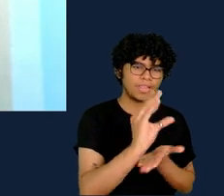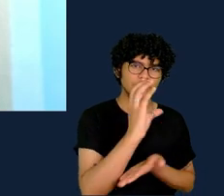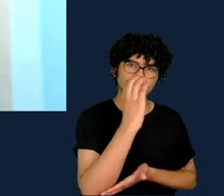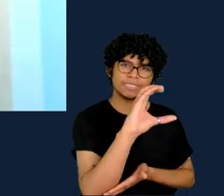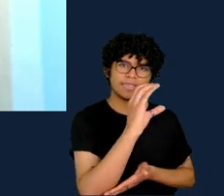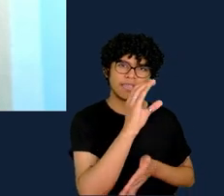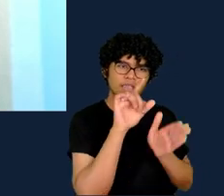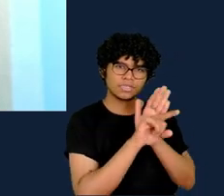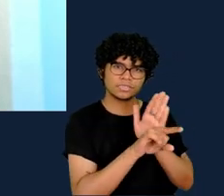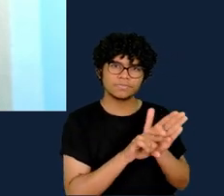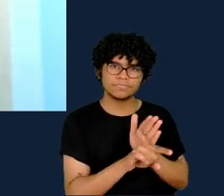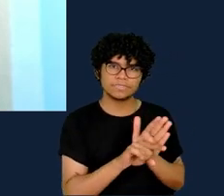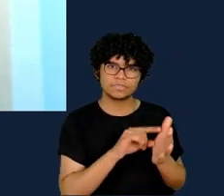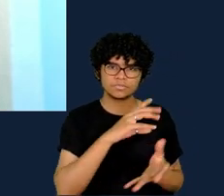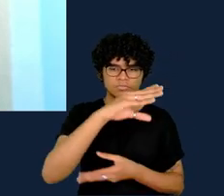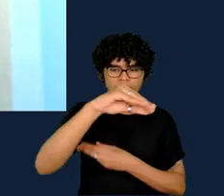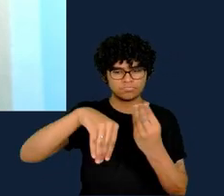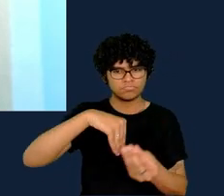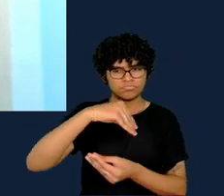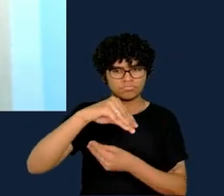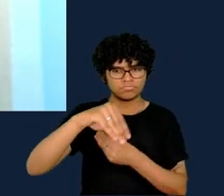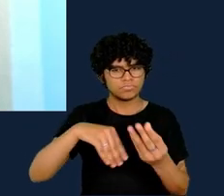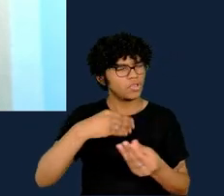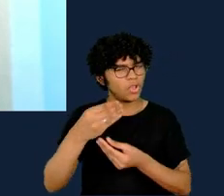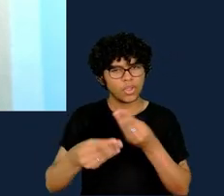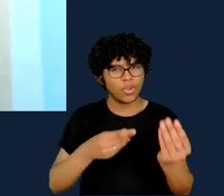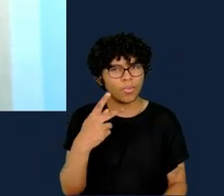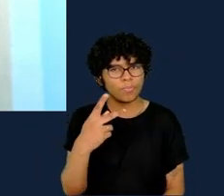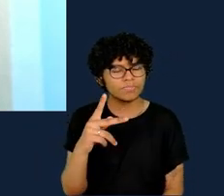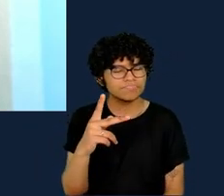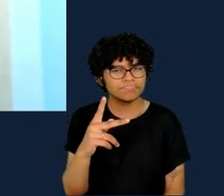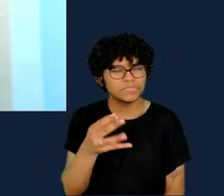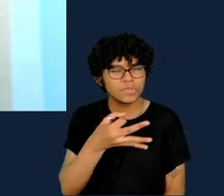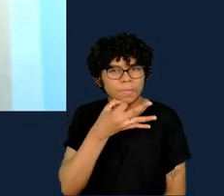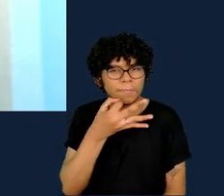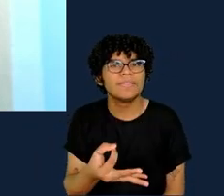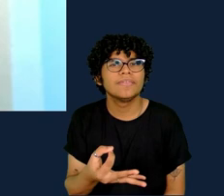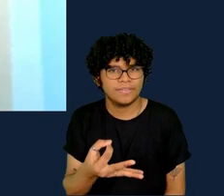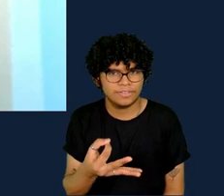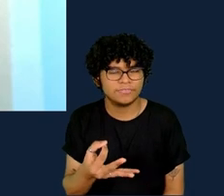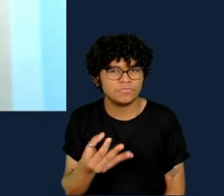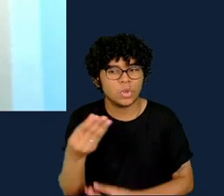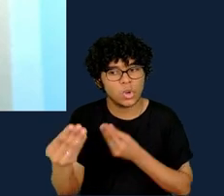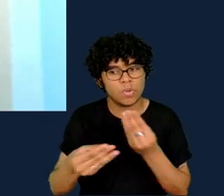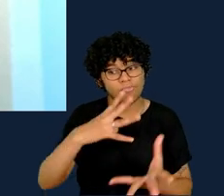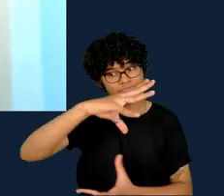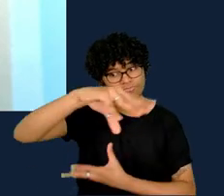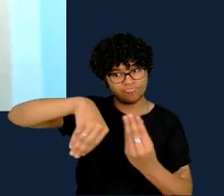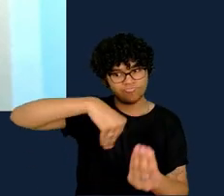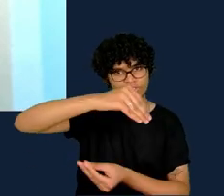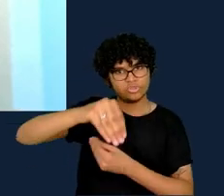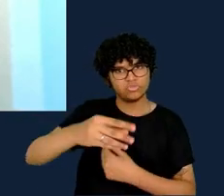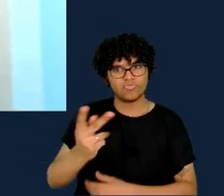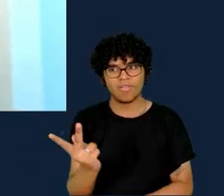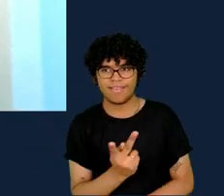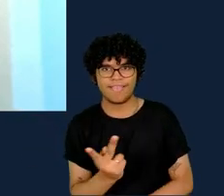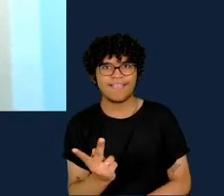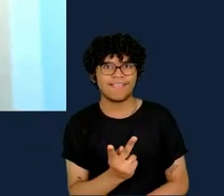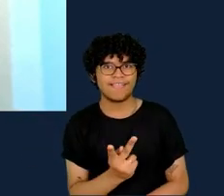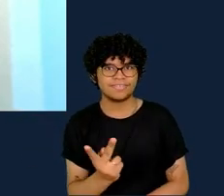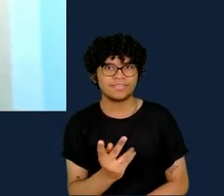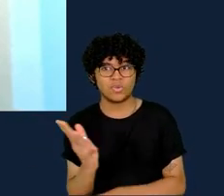já sobre isso, né, Laura? Como andam os seus pensamentos sobre como combinar camadas, vamos dizer, qualitativas